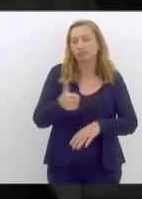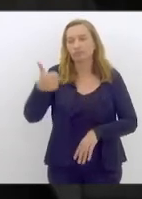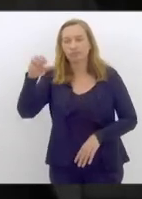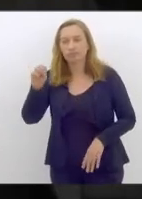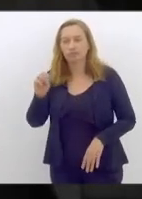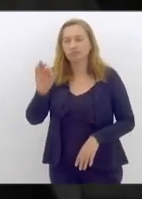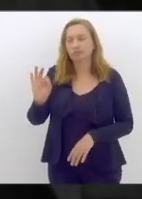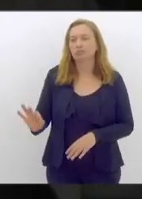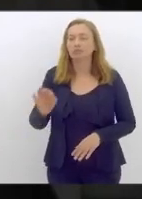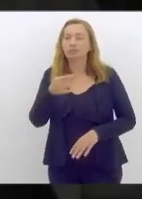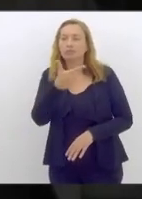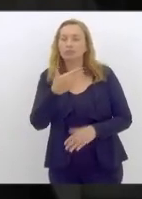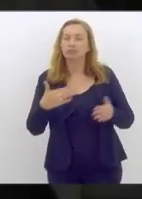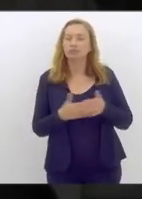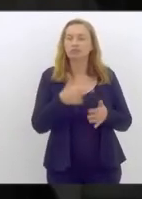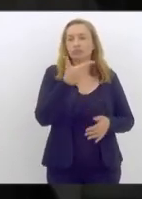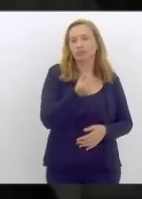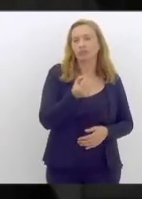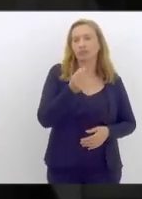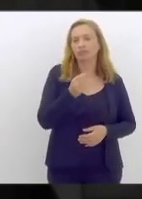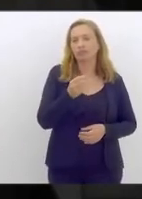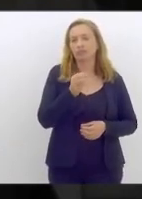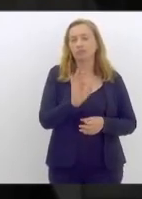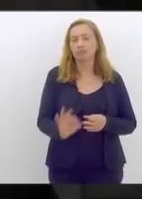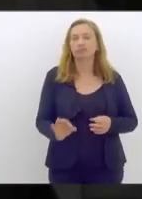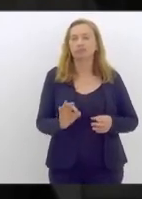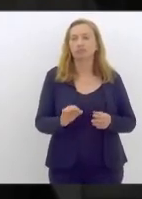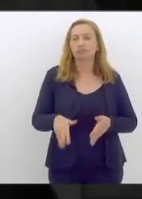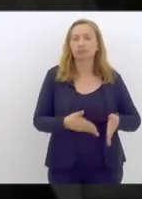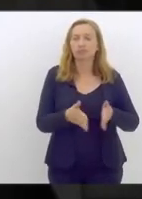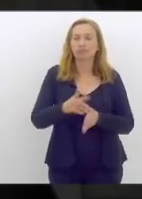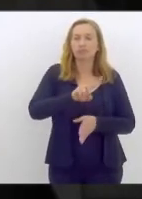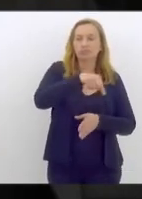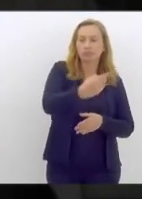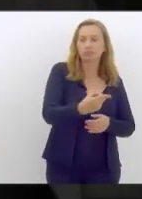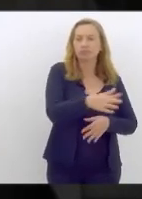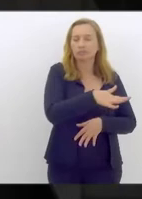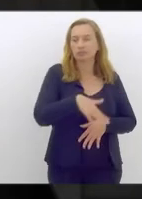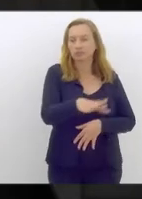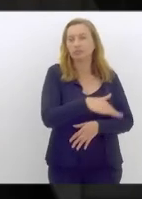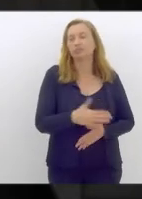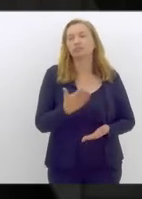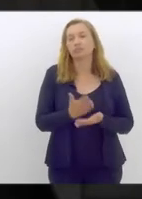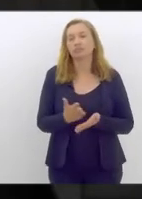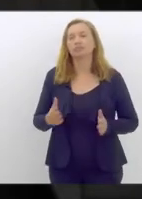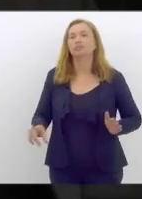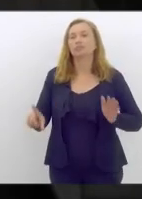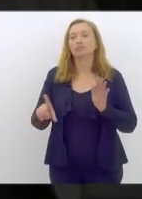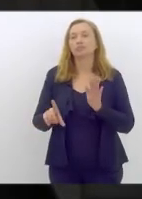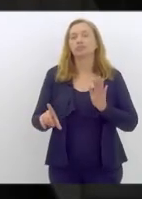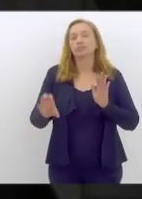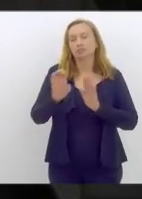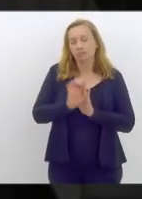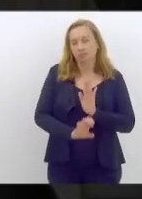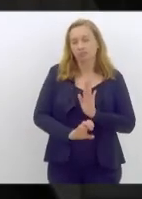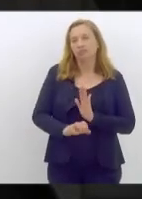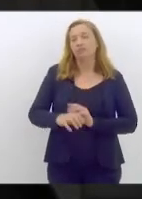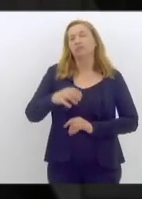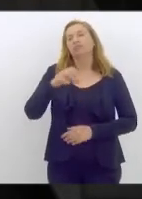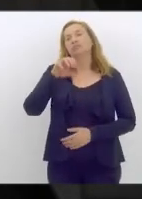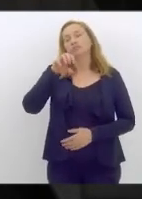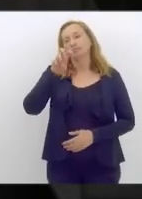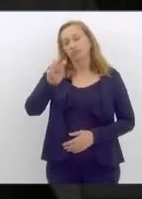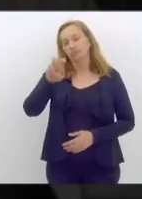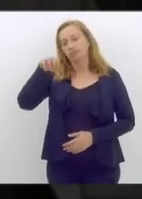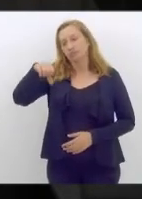até 20% fossem desviados para outras áreas isso Acabou com uma Emenda Constitucional 95 59 perdão